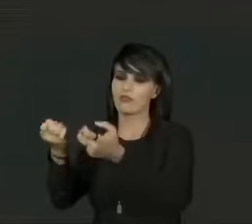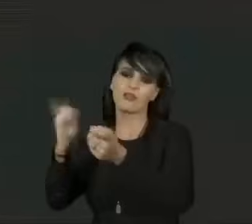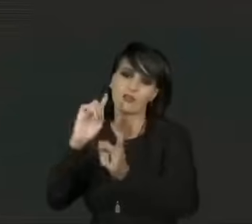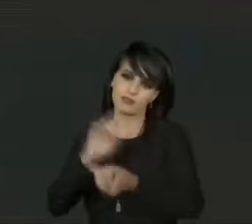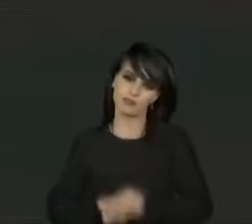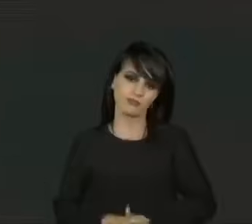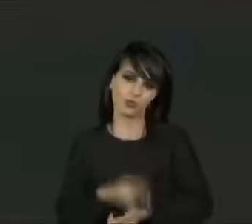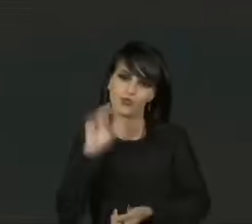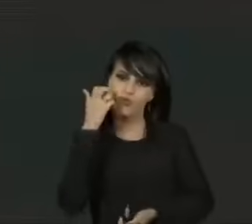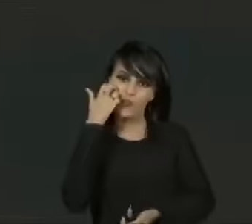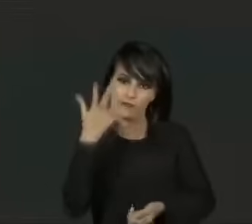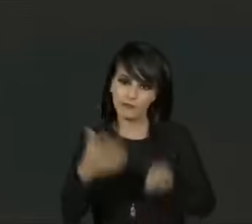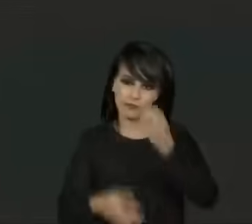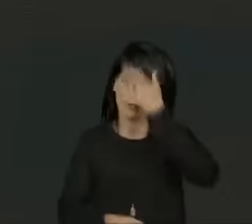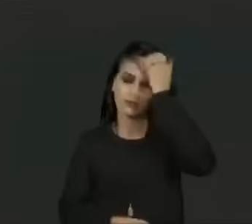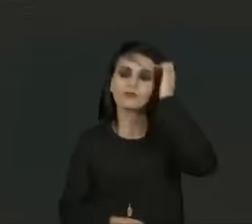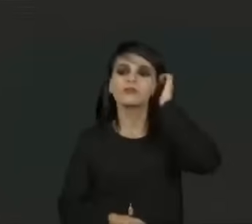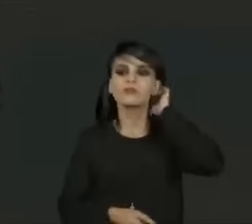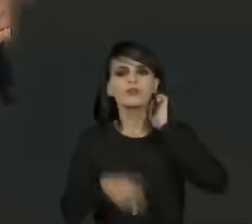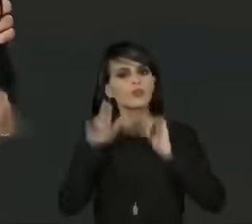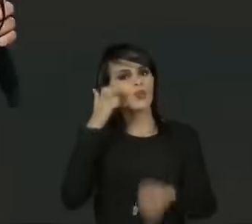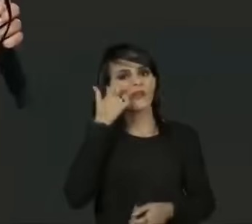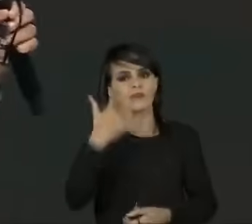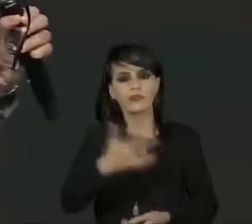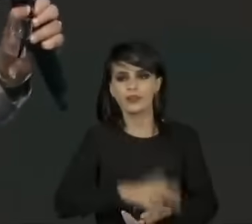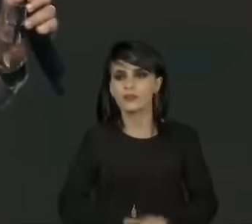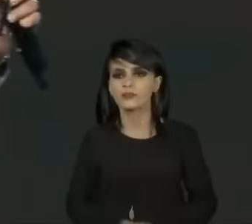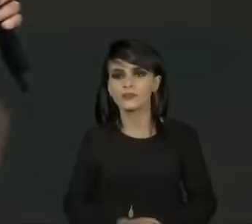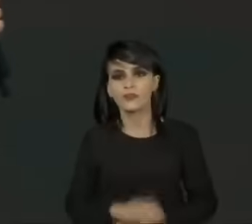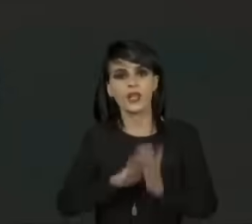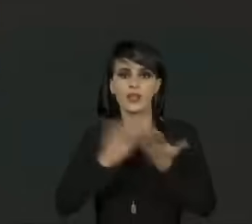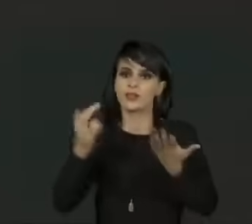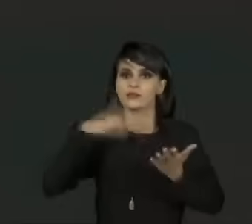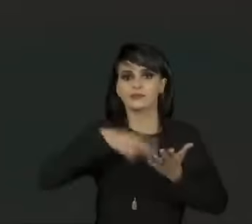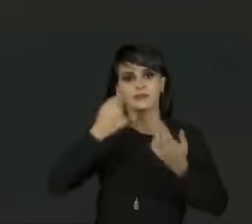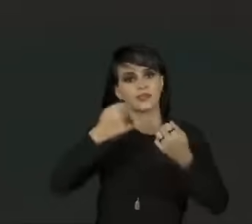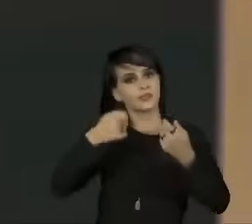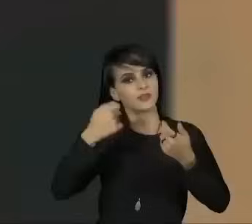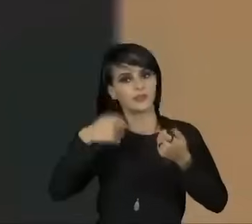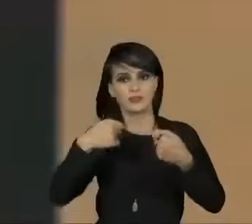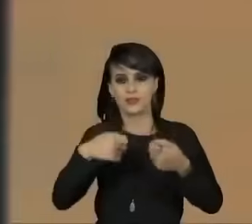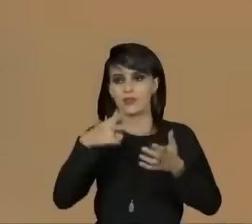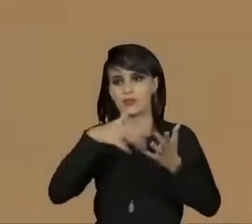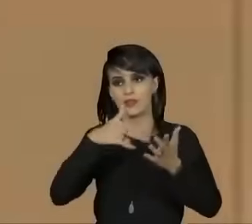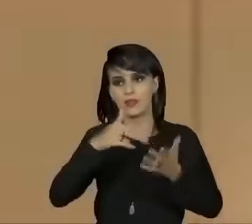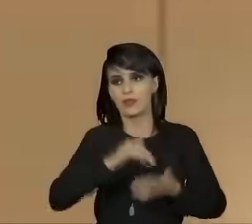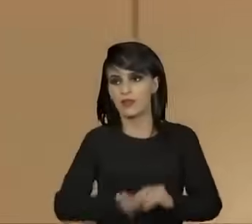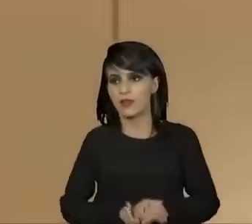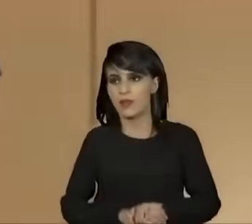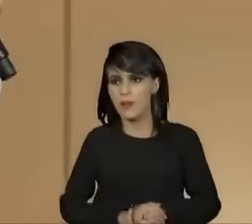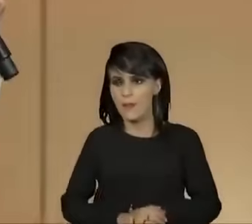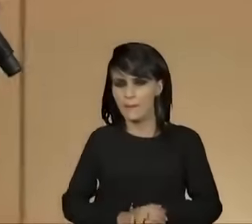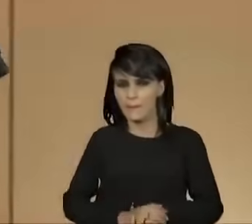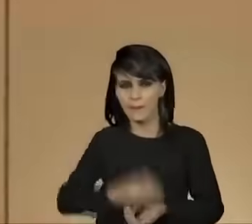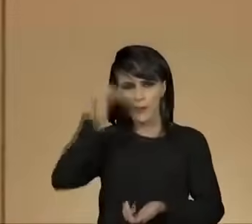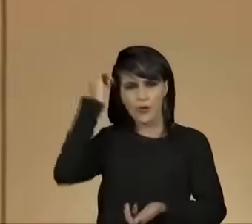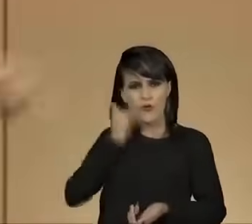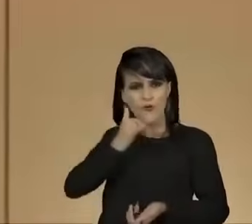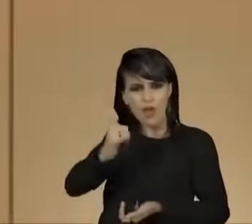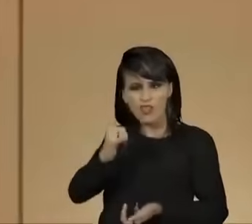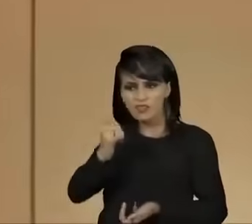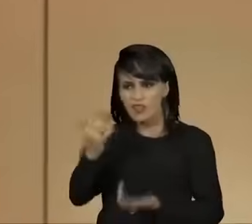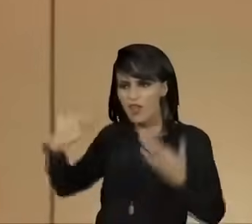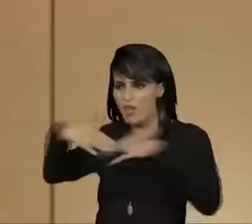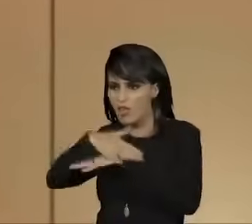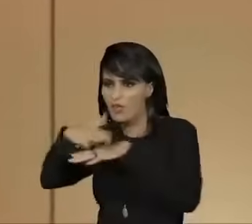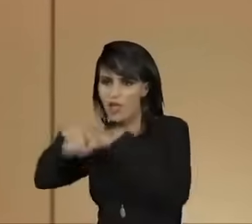rei nunca vi nunca vi Vamos ler a Bíblia o povo de Deus tá precisando ler a Bíblia voz Profética não se dobra governante se